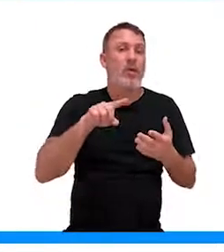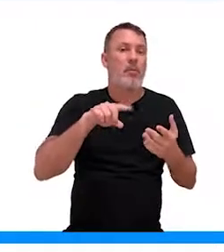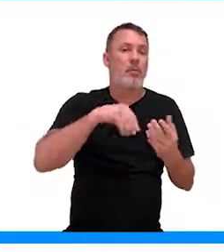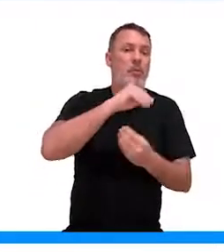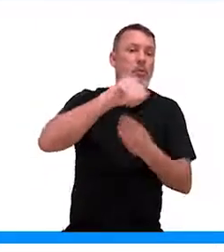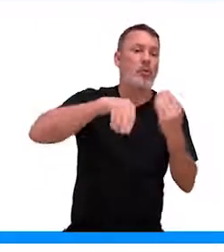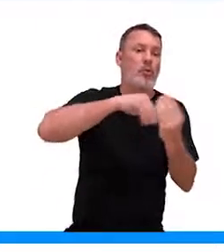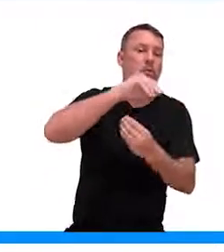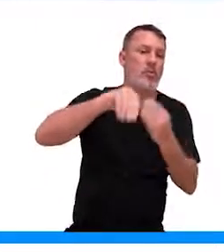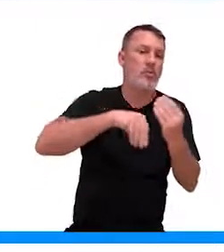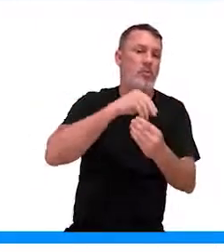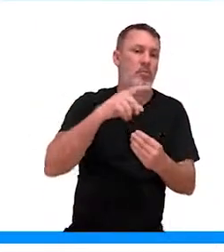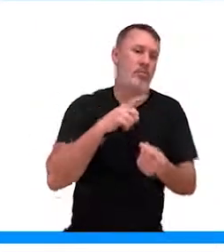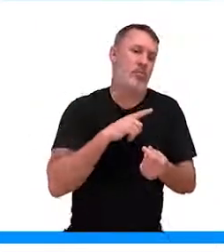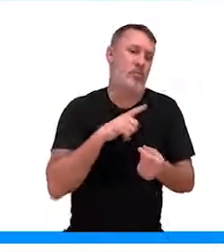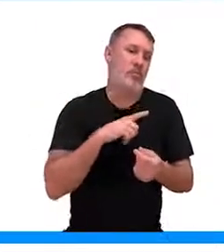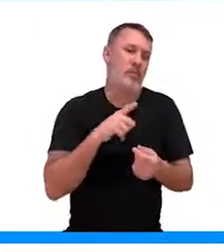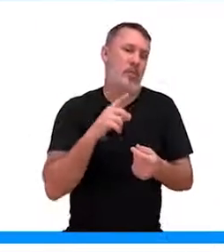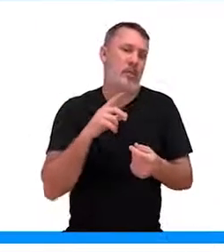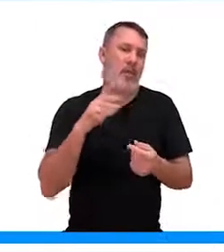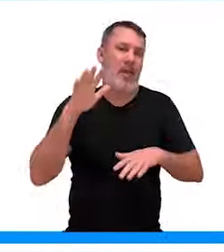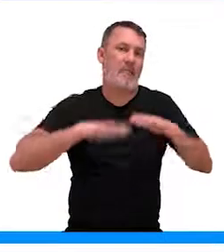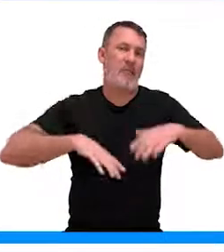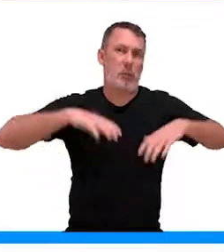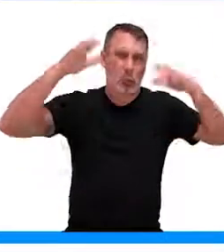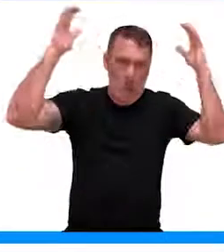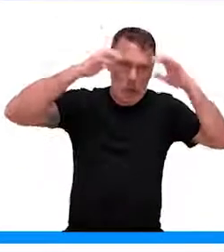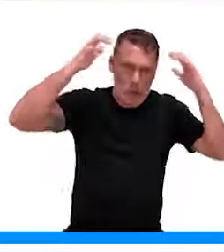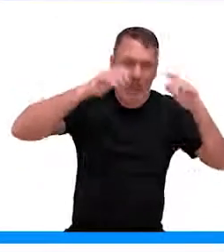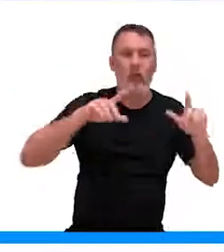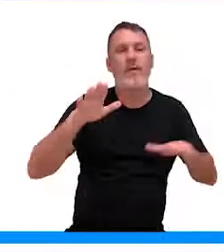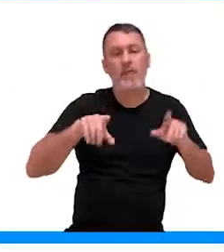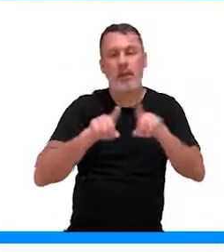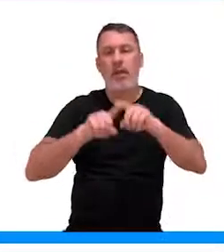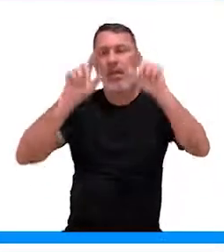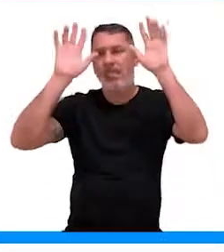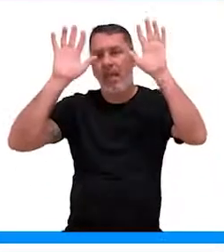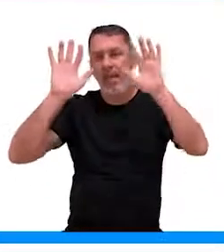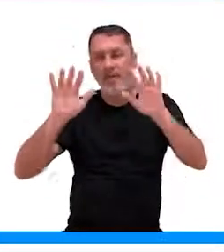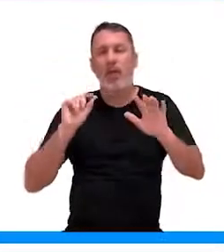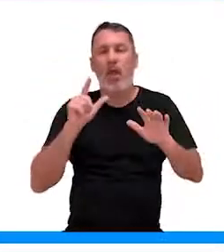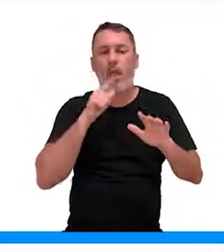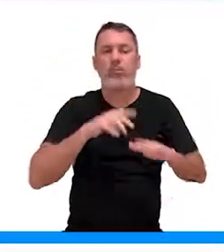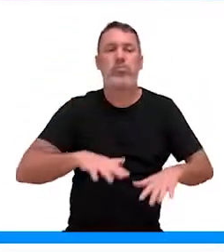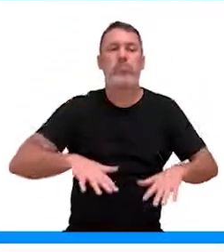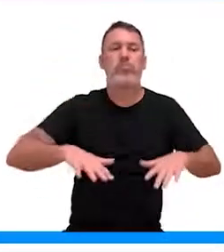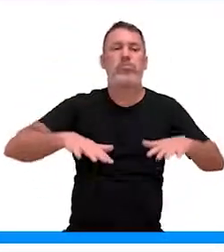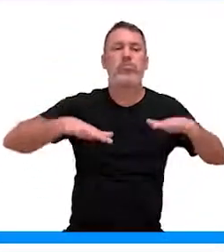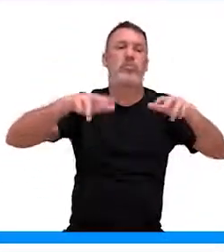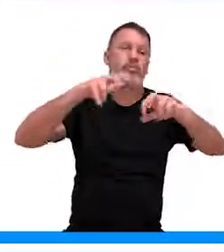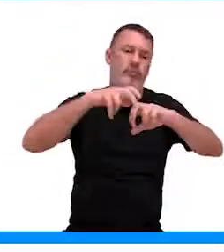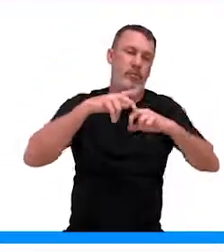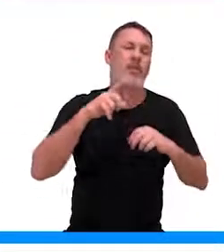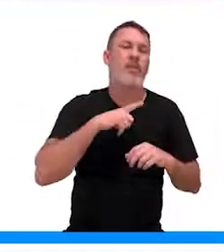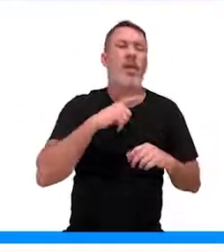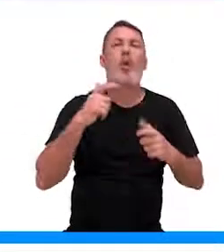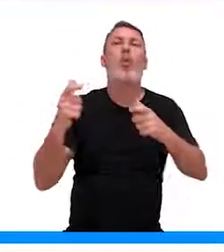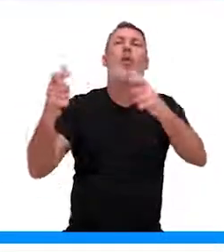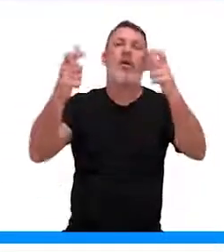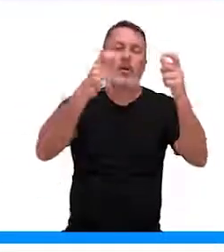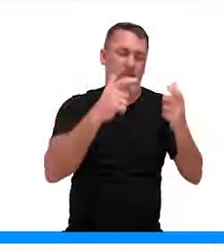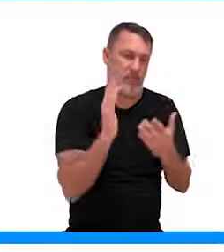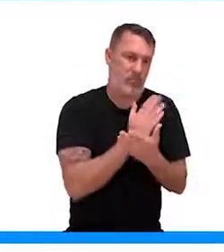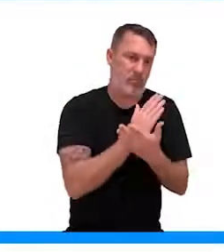nival, um regime misto. Nós temos alimentação através da chuva e da neve, que você pode encontrar também, claro, aqui em áreas temperadas,